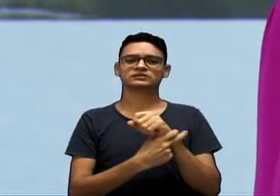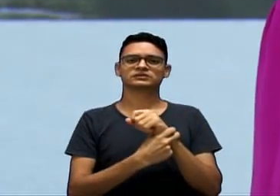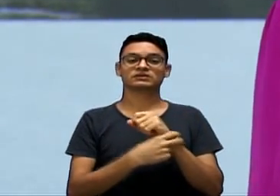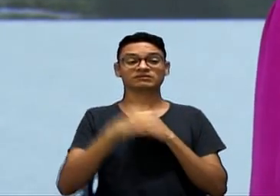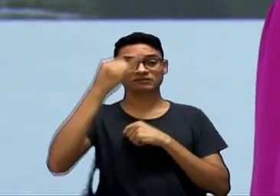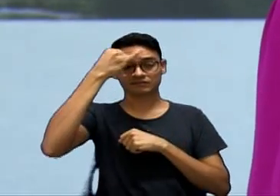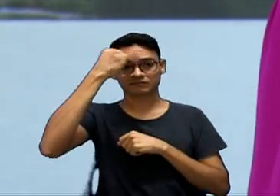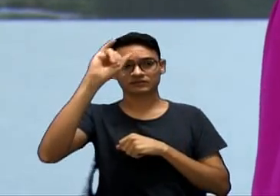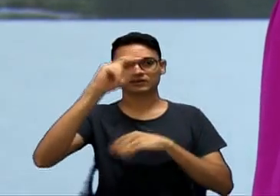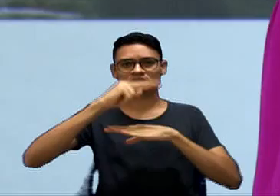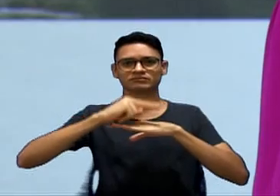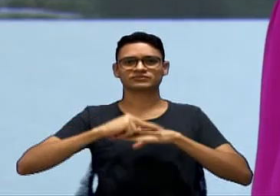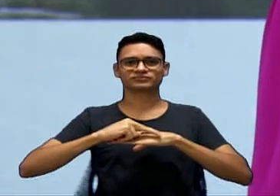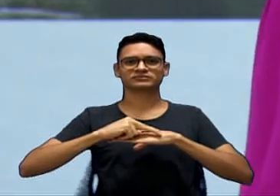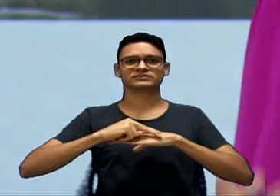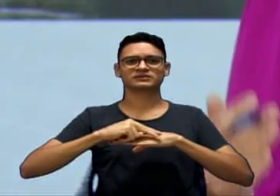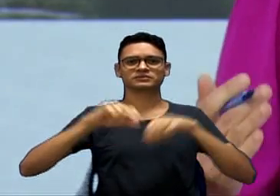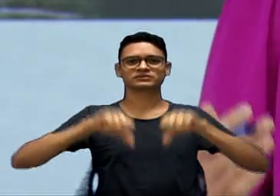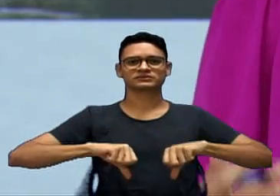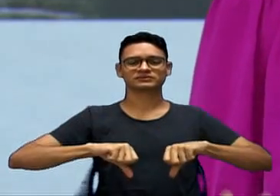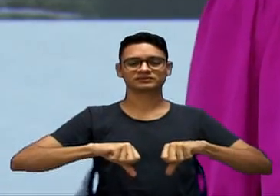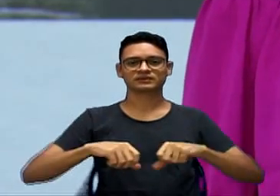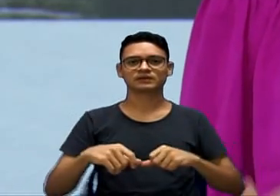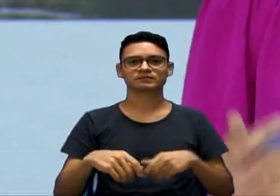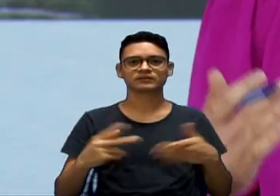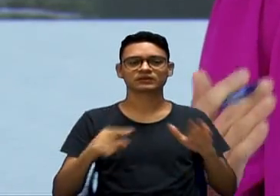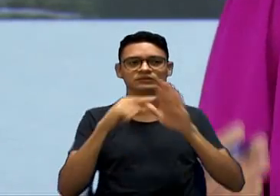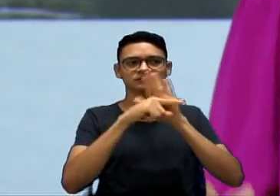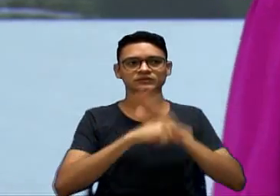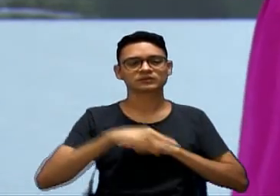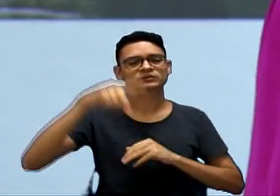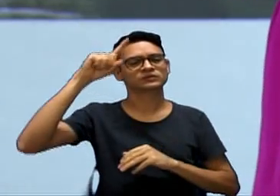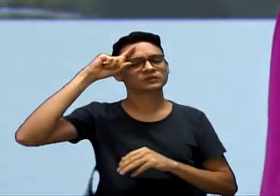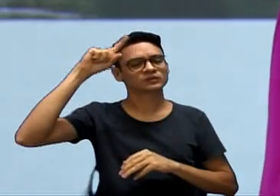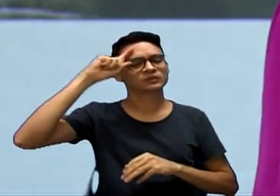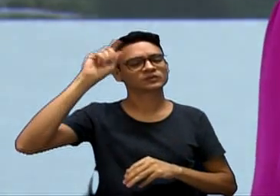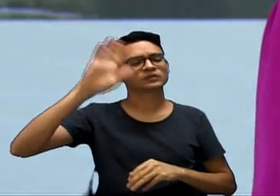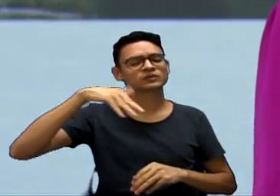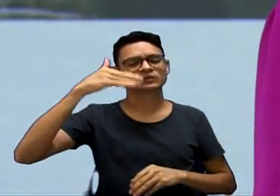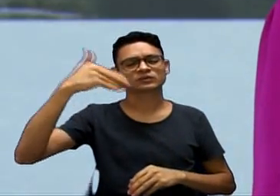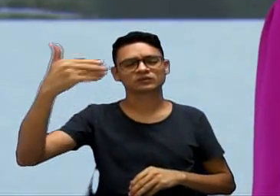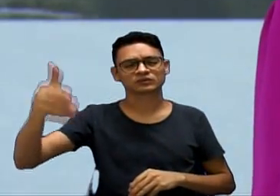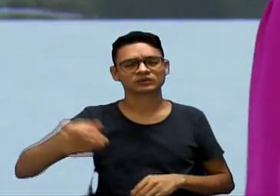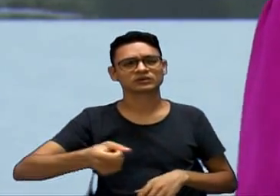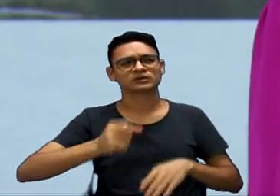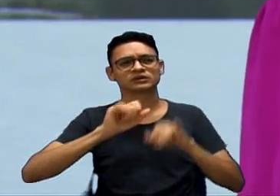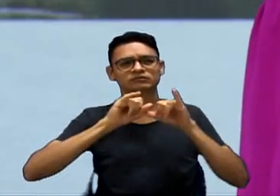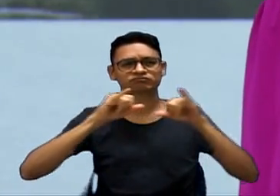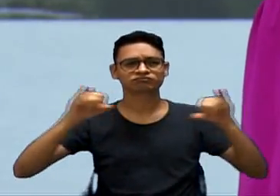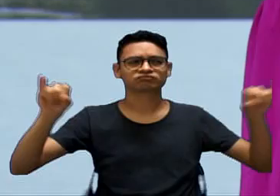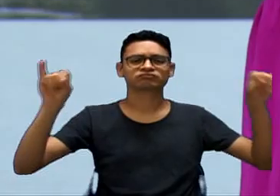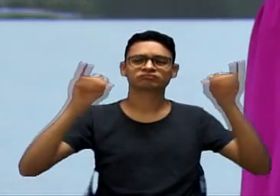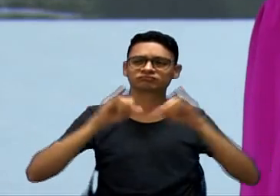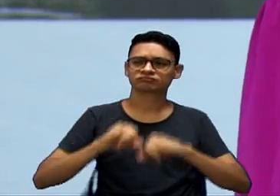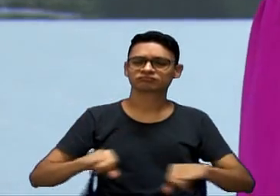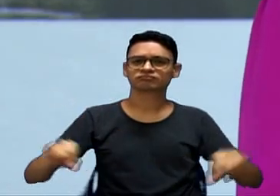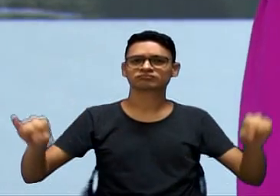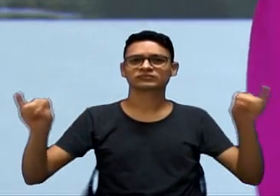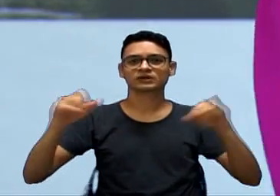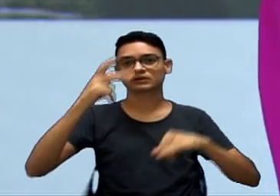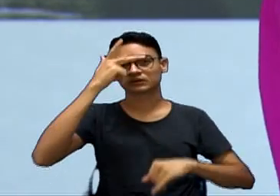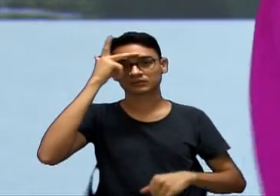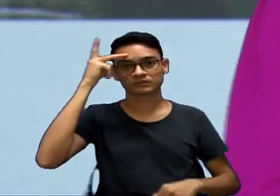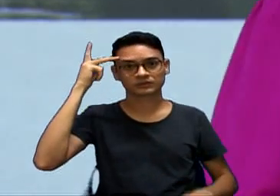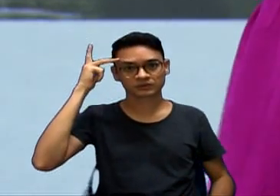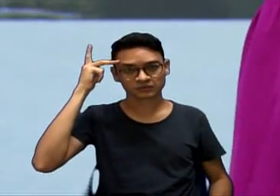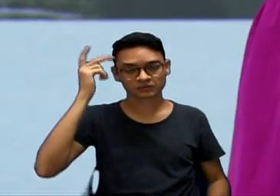comprovado diariamente. Reportagens, mais reportagens estão sendo divulgadas de pessoas,